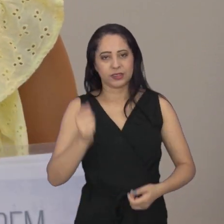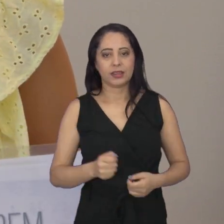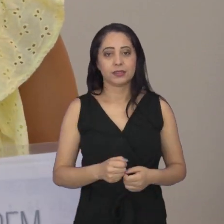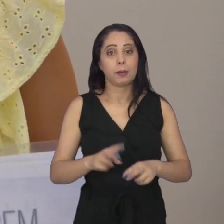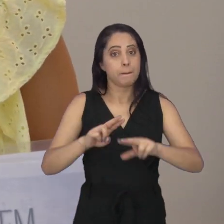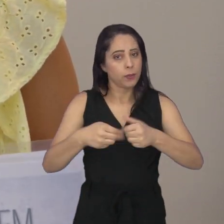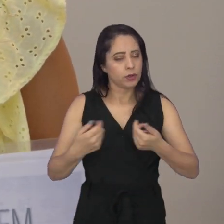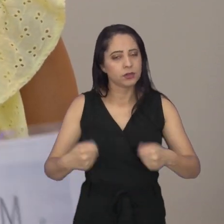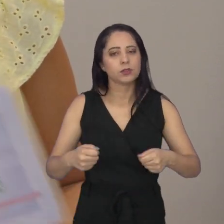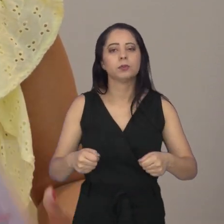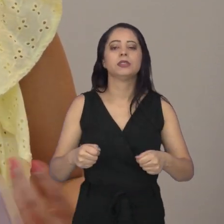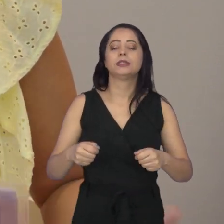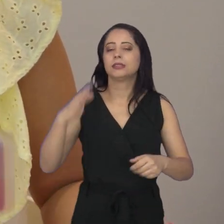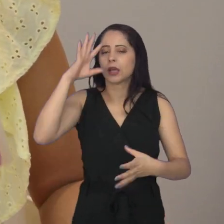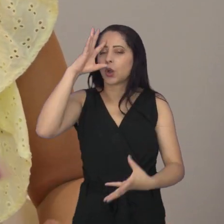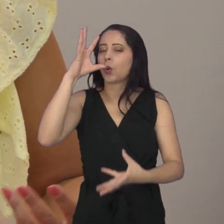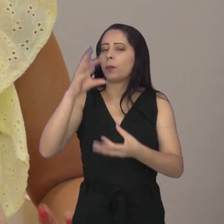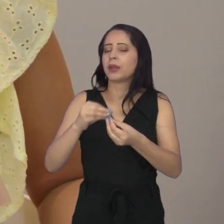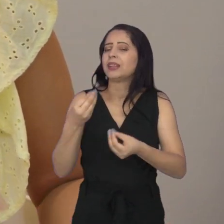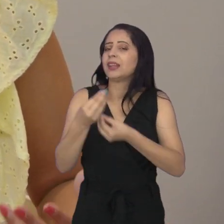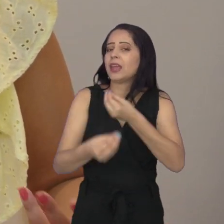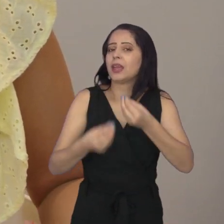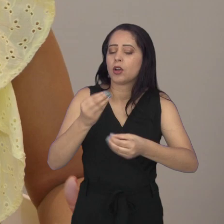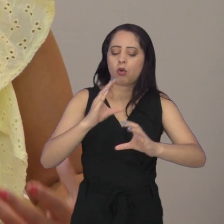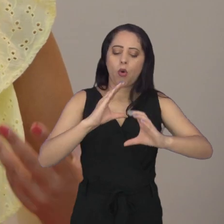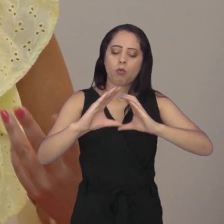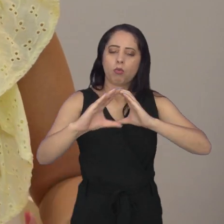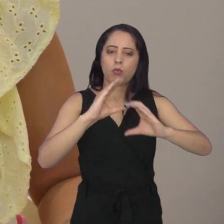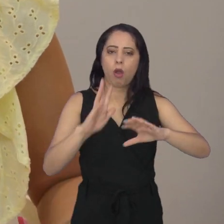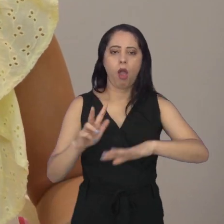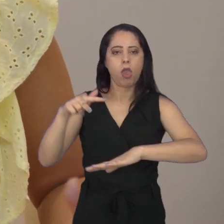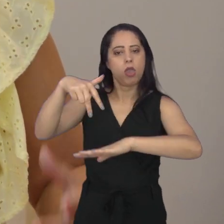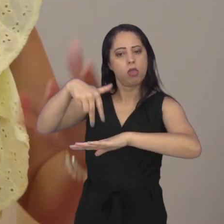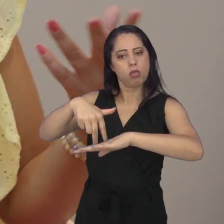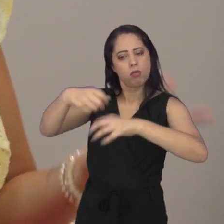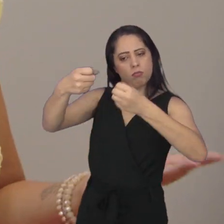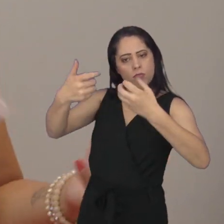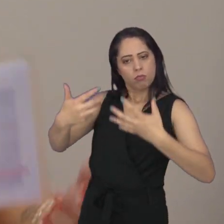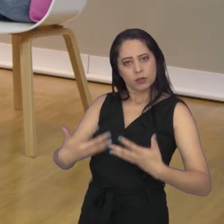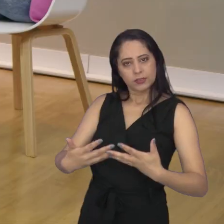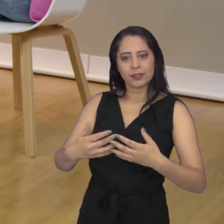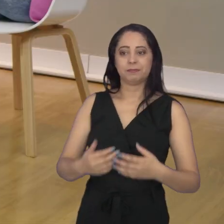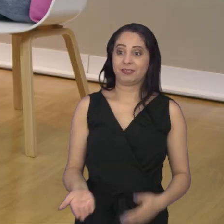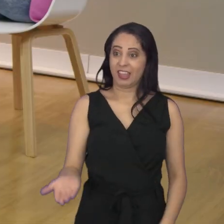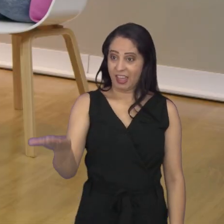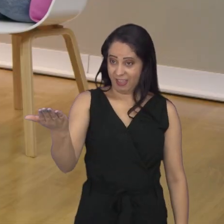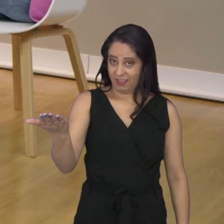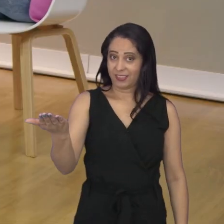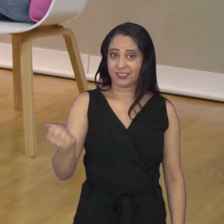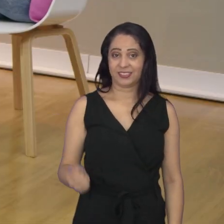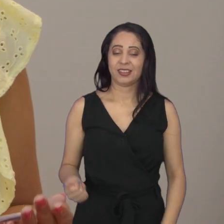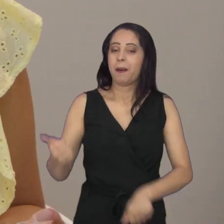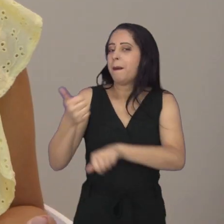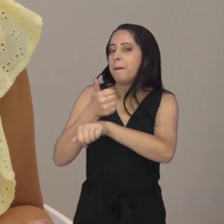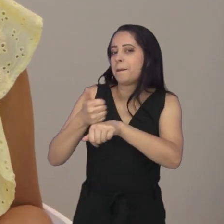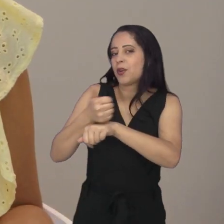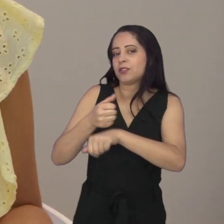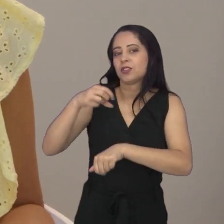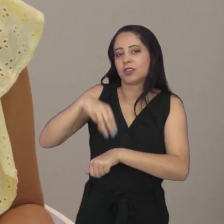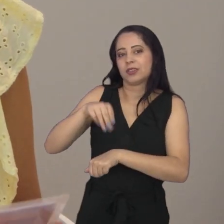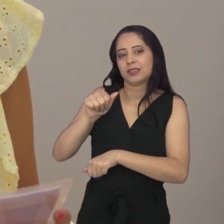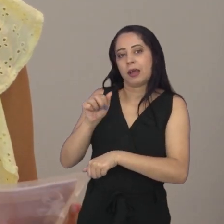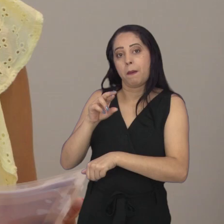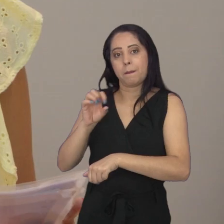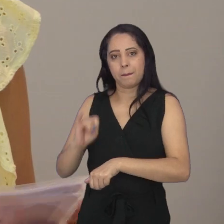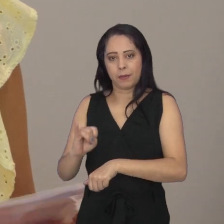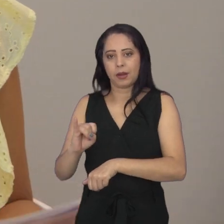processo comunicativo para formar discursos mais efetivos. E a especialista em comunicação, Mari Maltos,